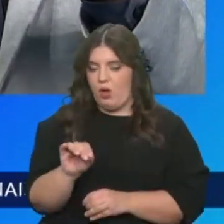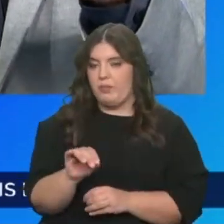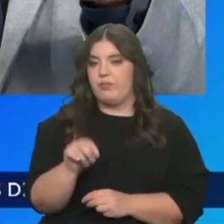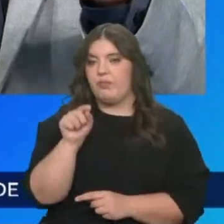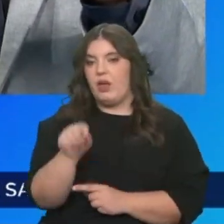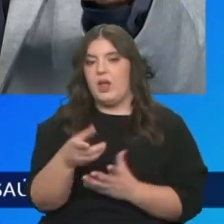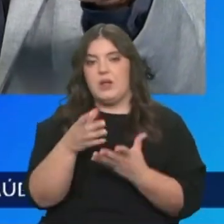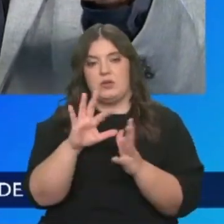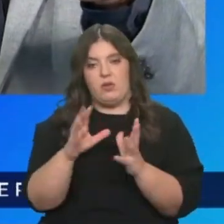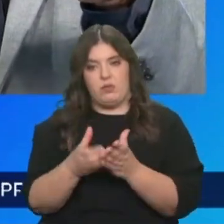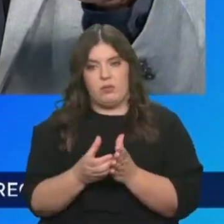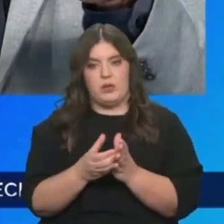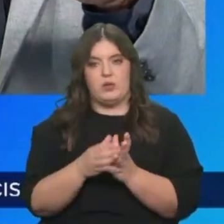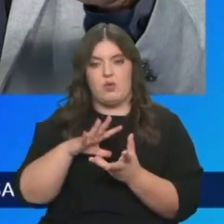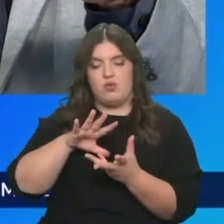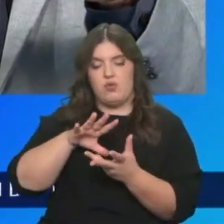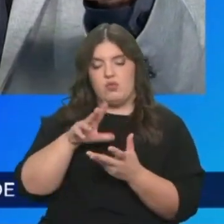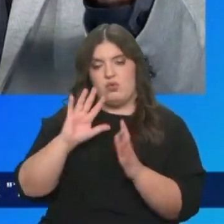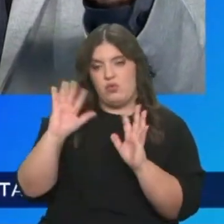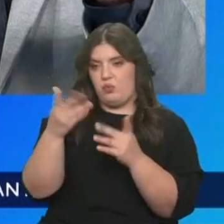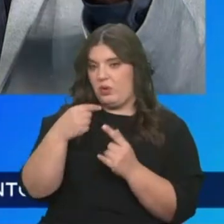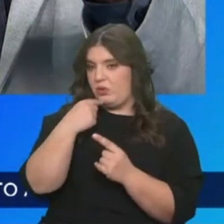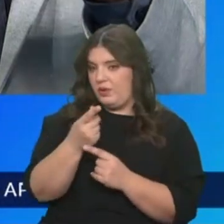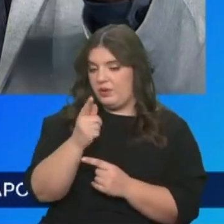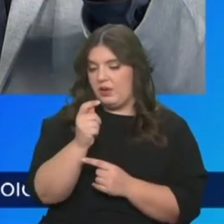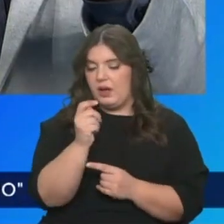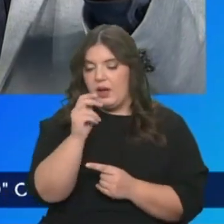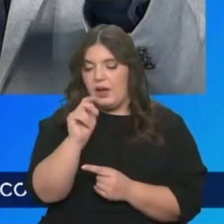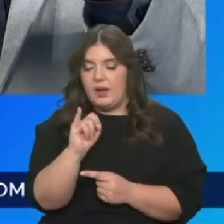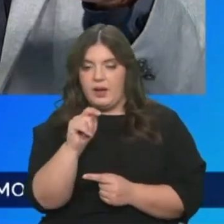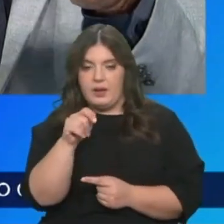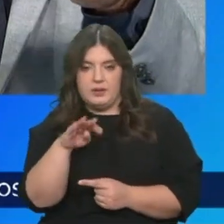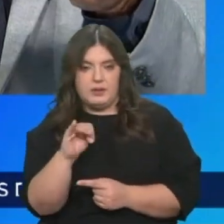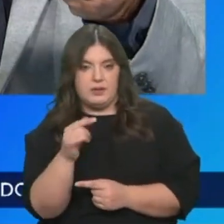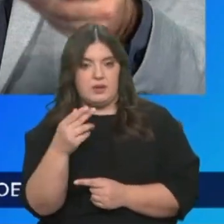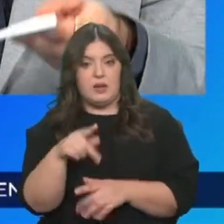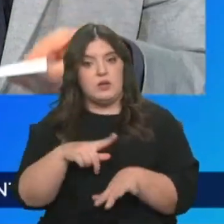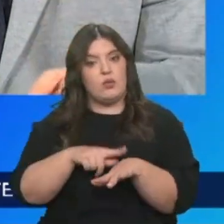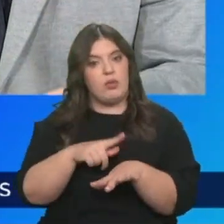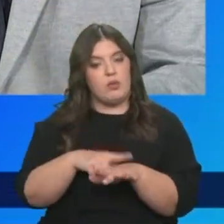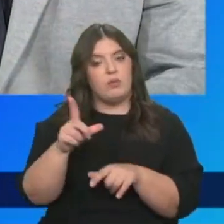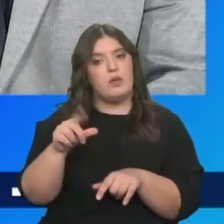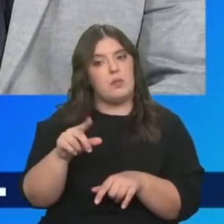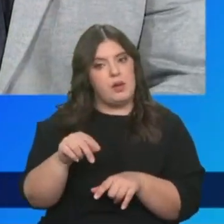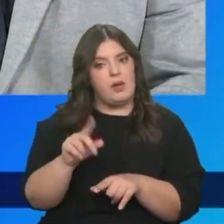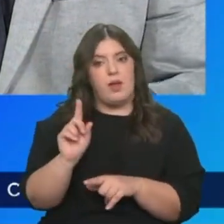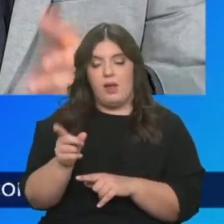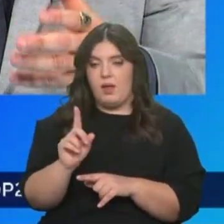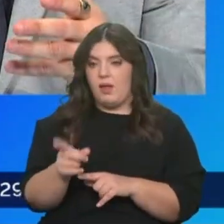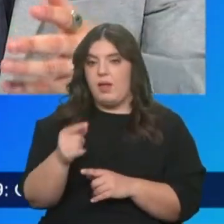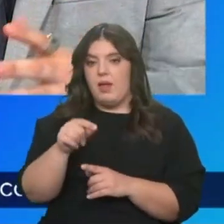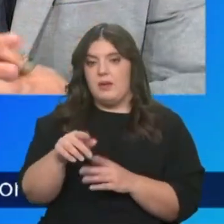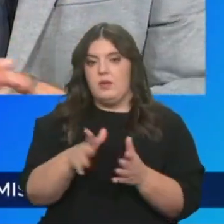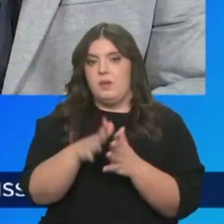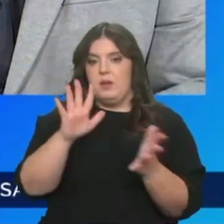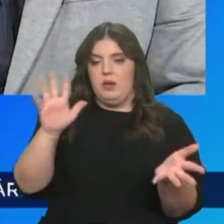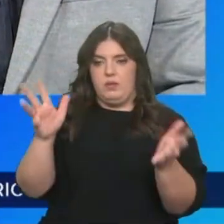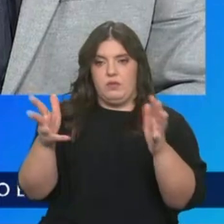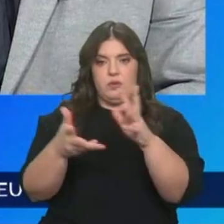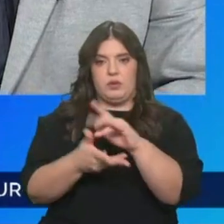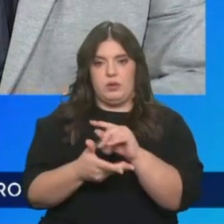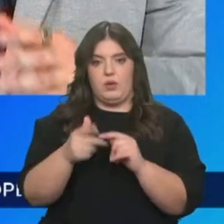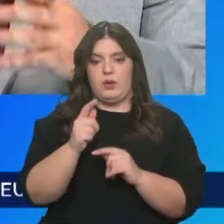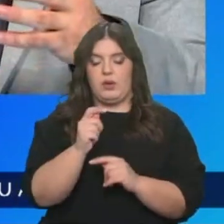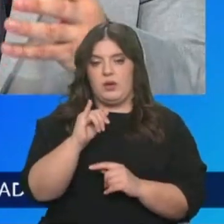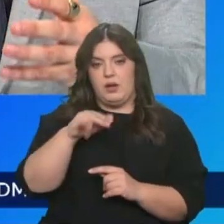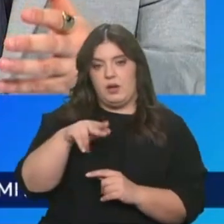Esta deformação do espaço, diz Einstein, também é uma deformação no tempo. E, portanto, esta foi a grande revolução que